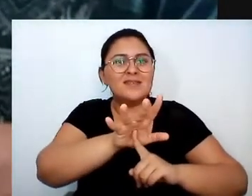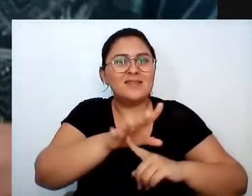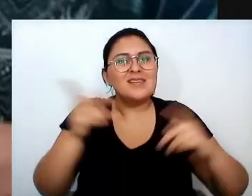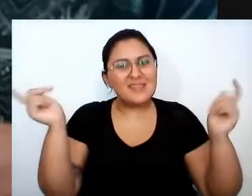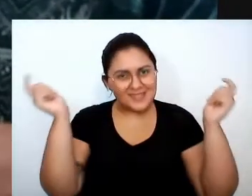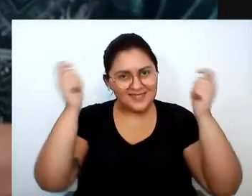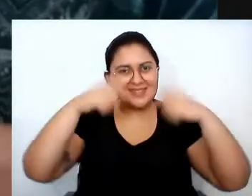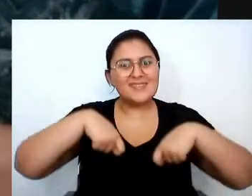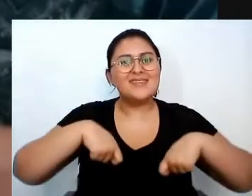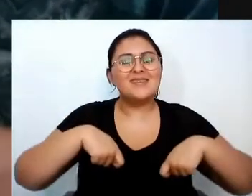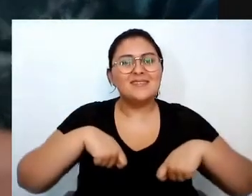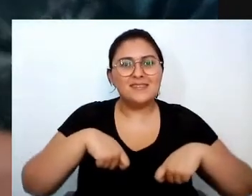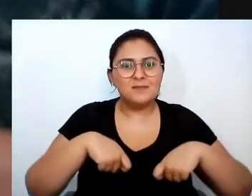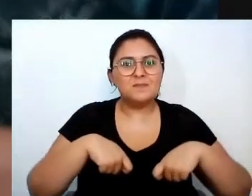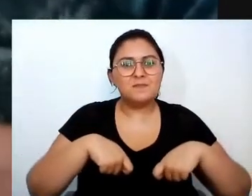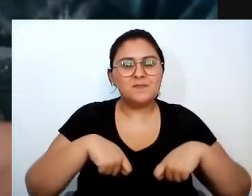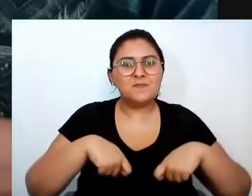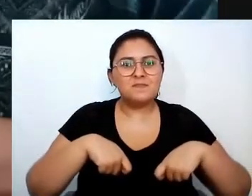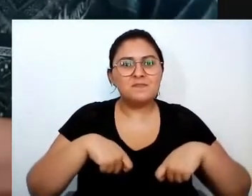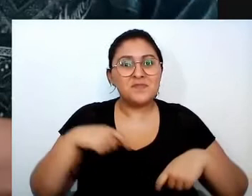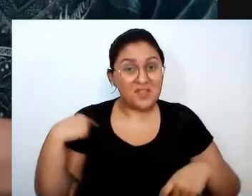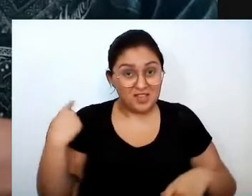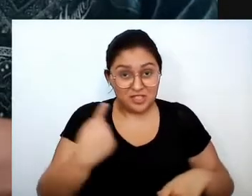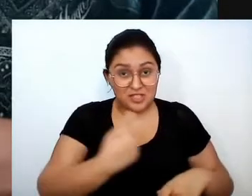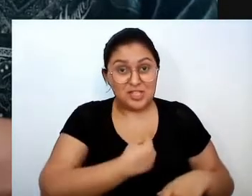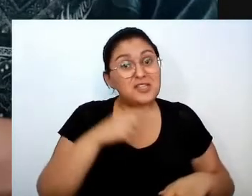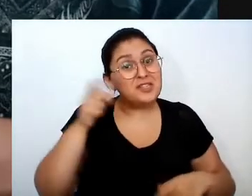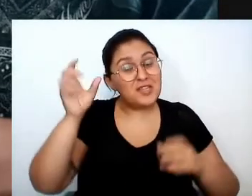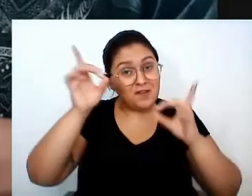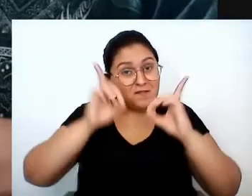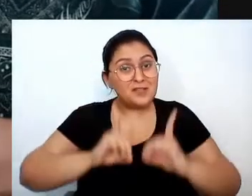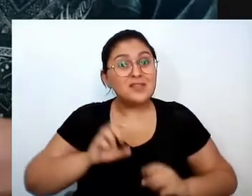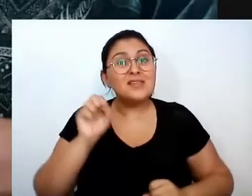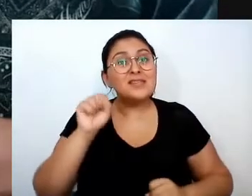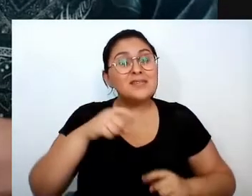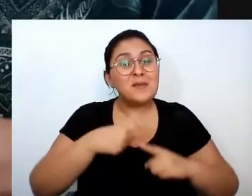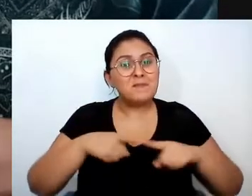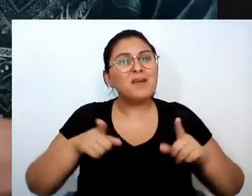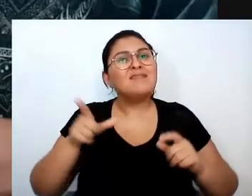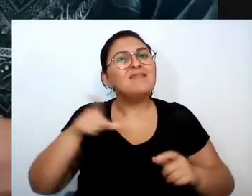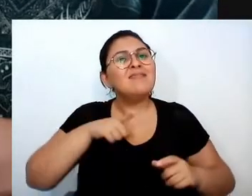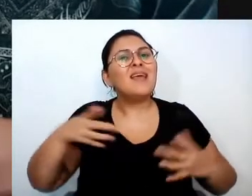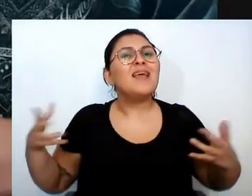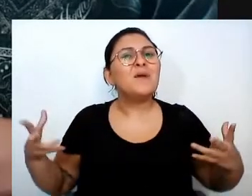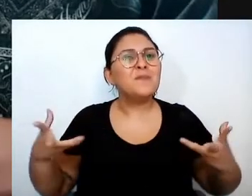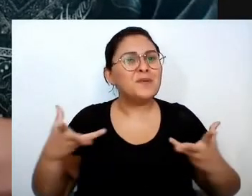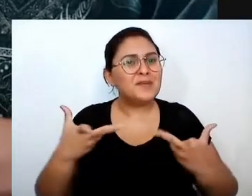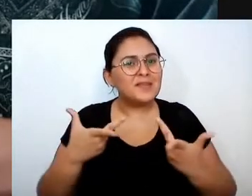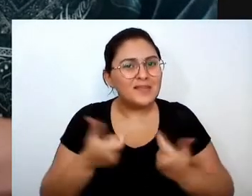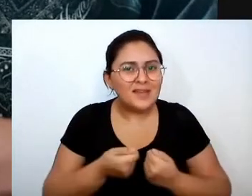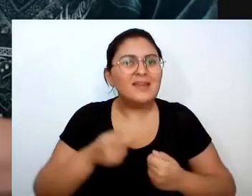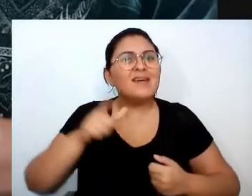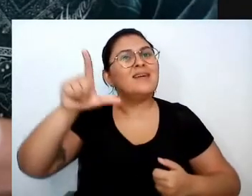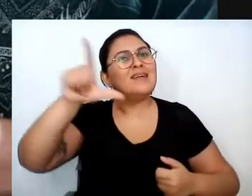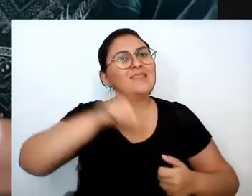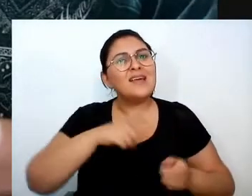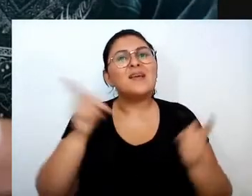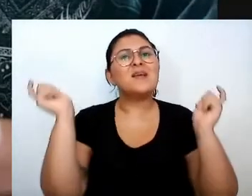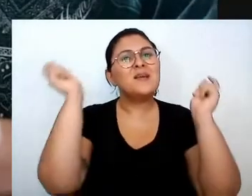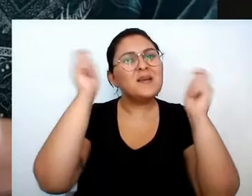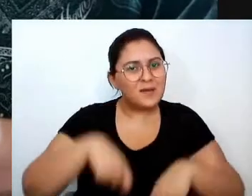nós somos pessoas capazes, né, assim. Então, sim, dentro do curso, né, a gente